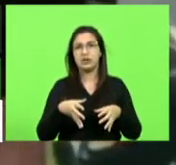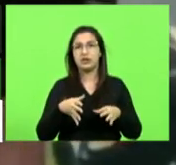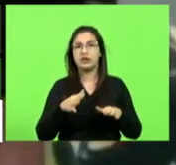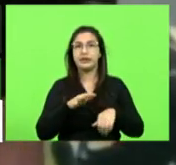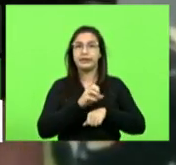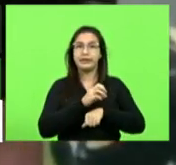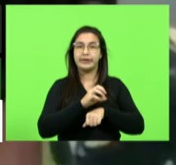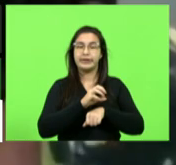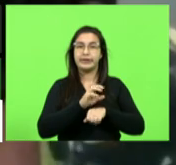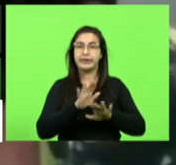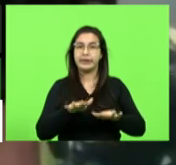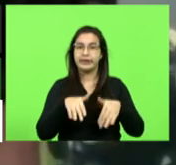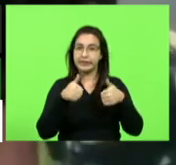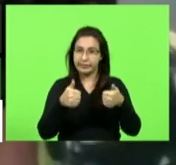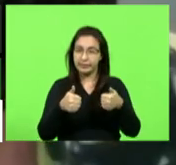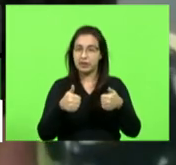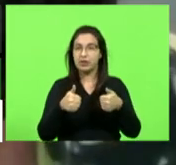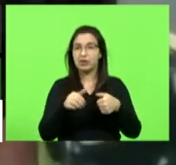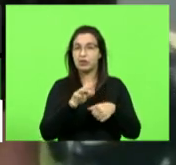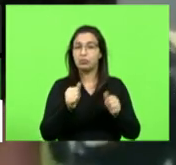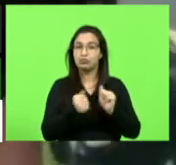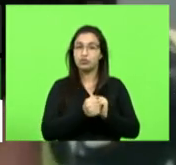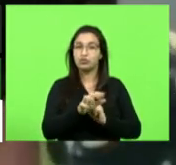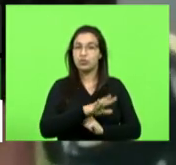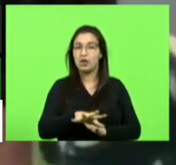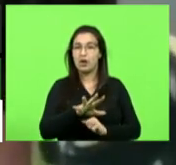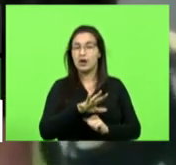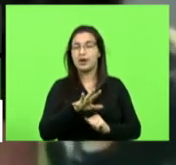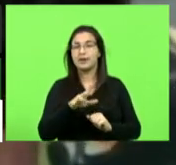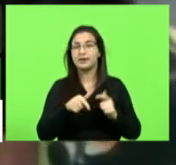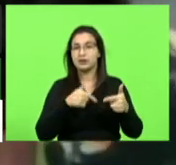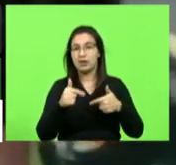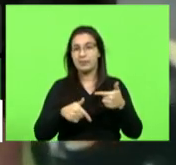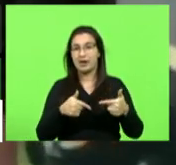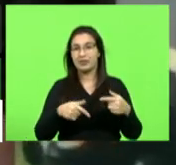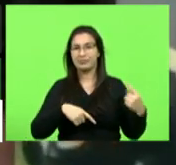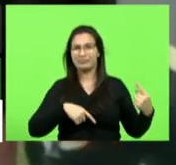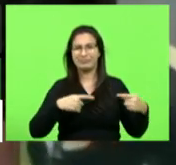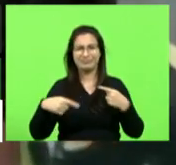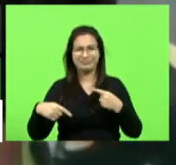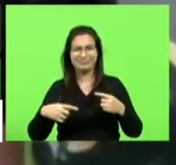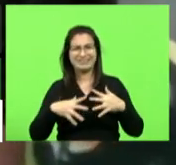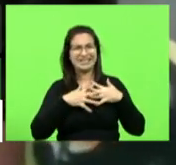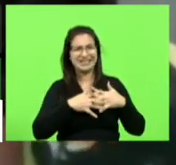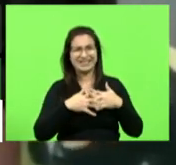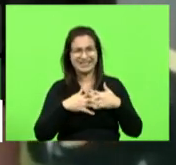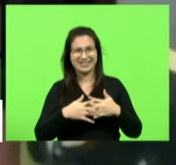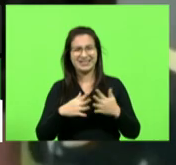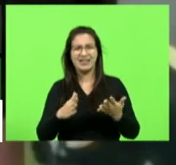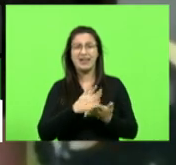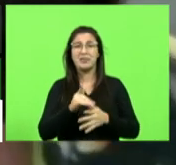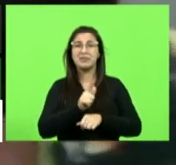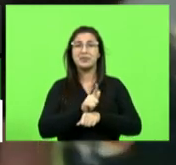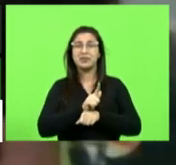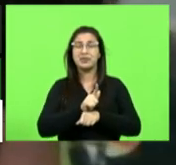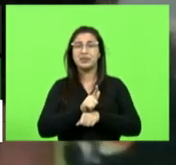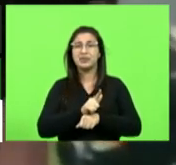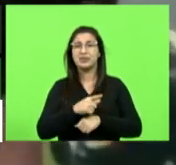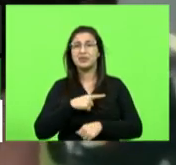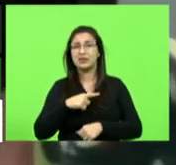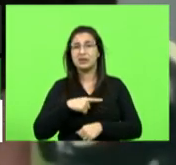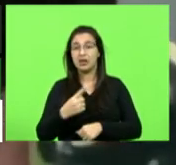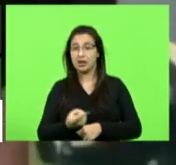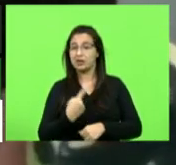área que atuamos. E essa confusão tem gerado, né, para alguns gestores uma alternativa que para nós não